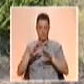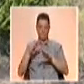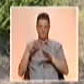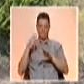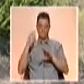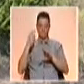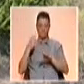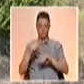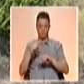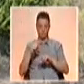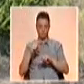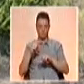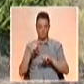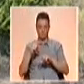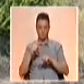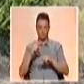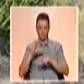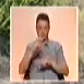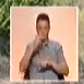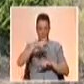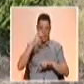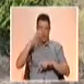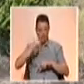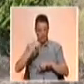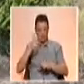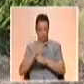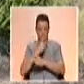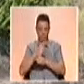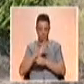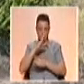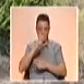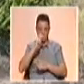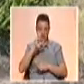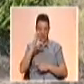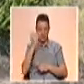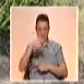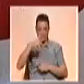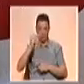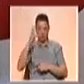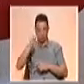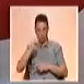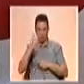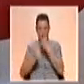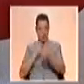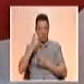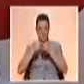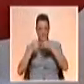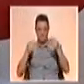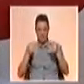Tínhamos canas, tínhamos jacintos, tínhamos algumas algumas plantas que, de facto, depois